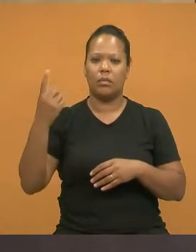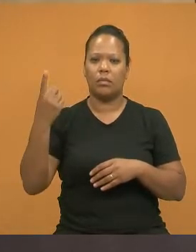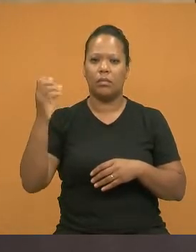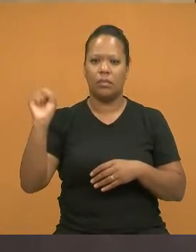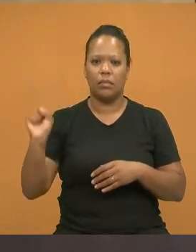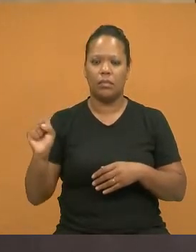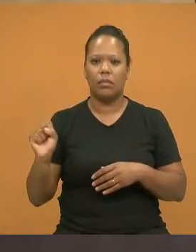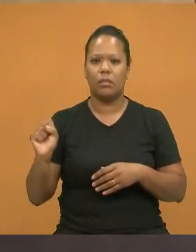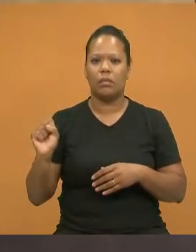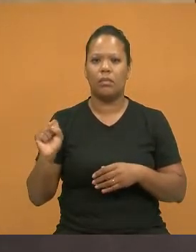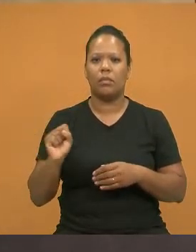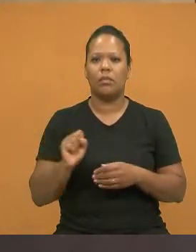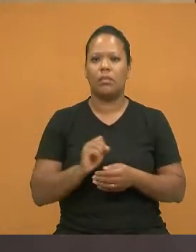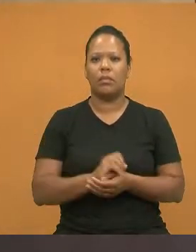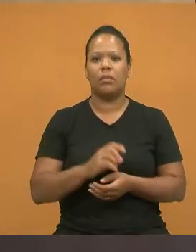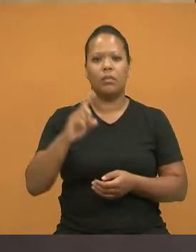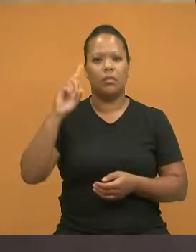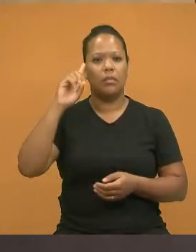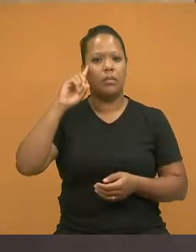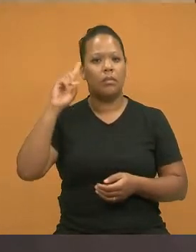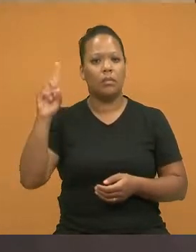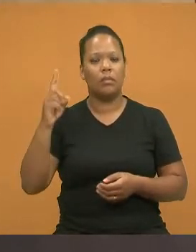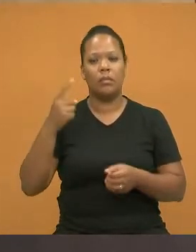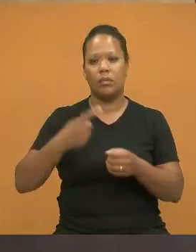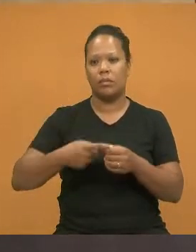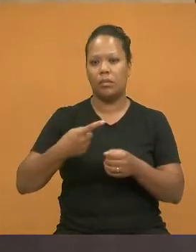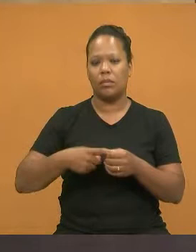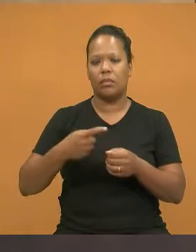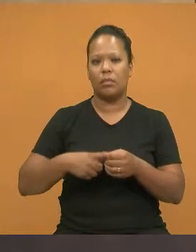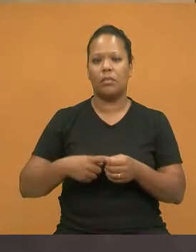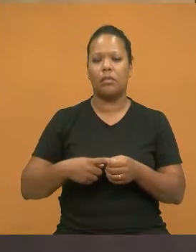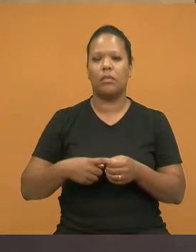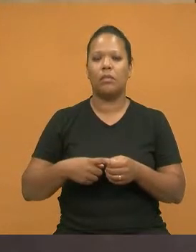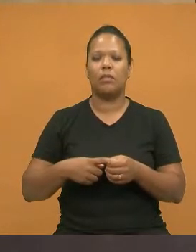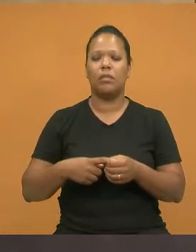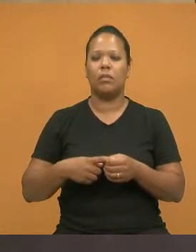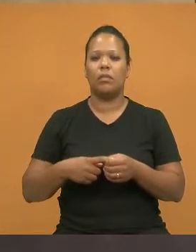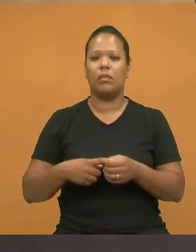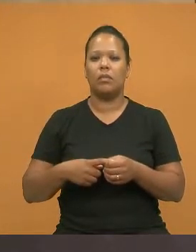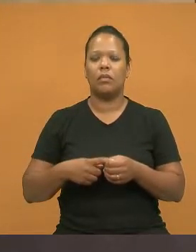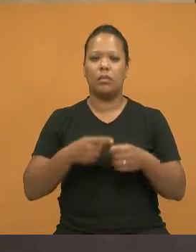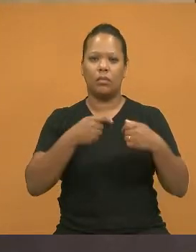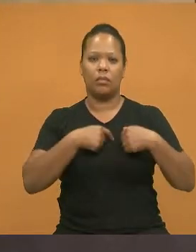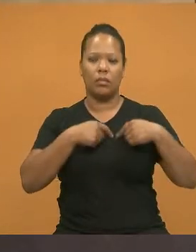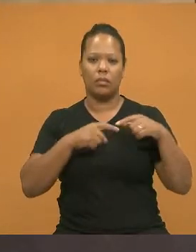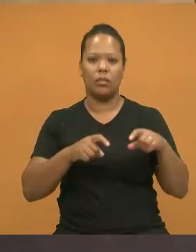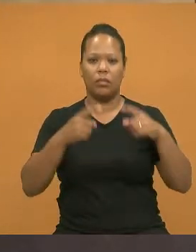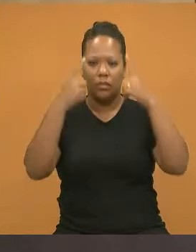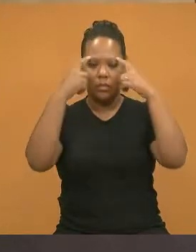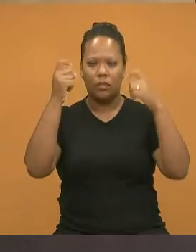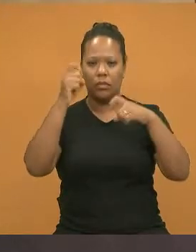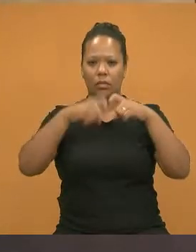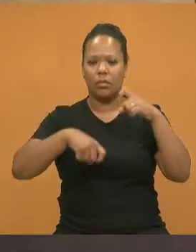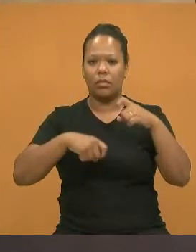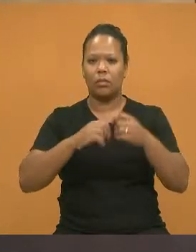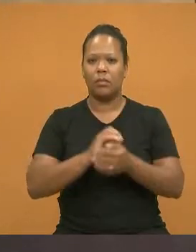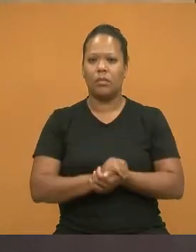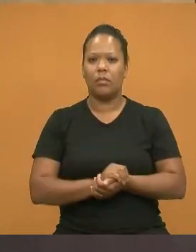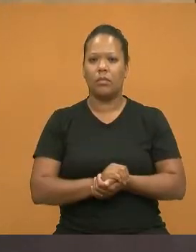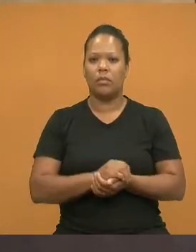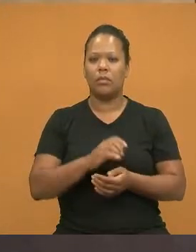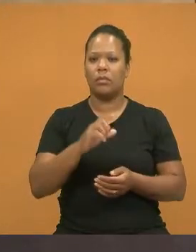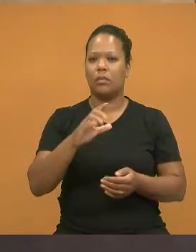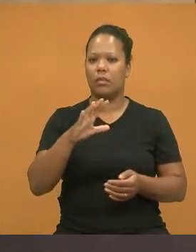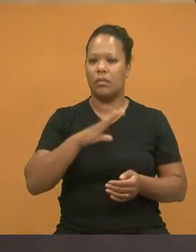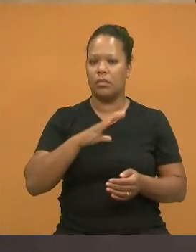institui o Dia Municipal de Combate à Pedofilia com a seguinte redação. Artigo 5º. O município